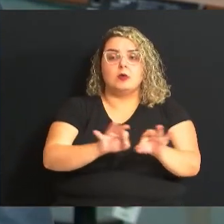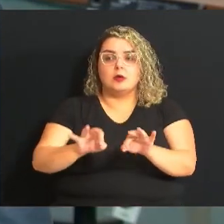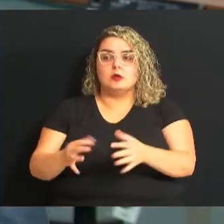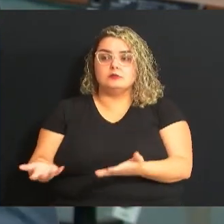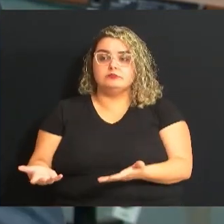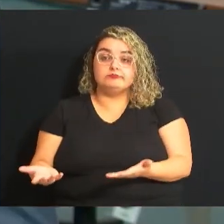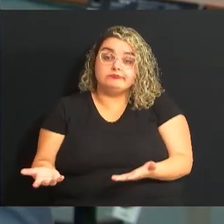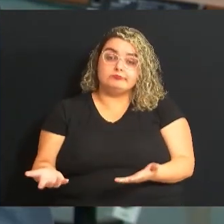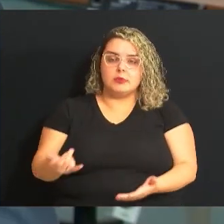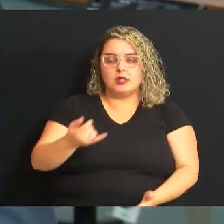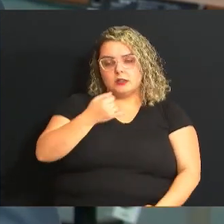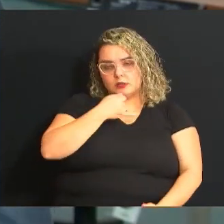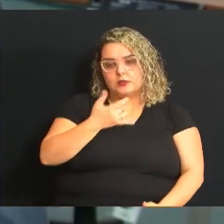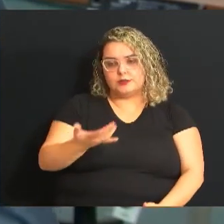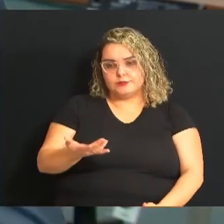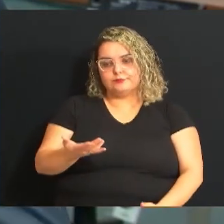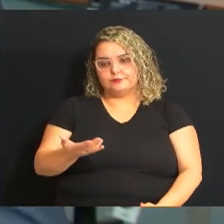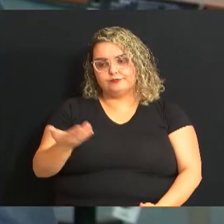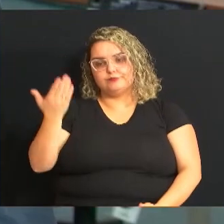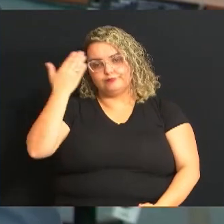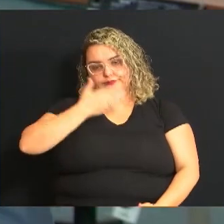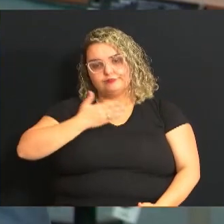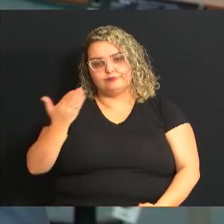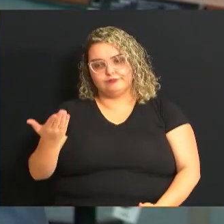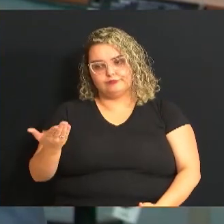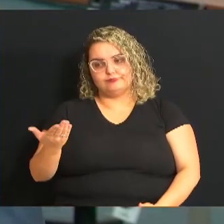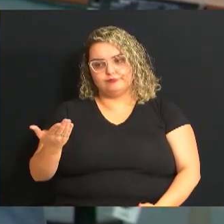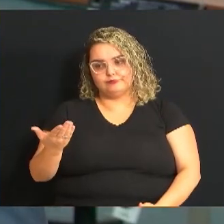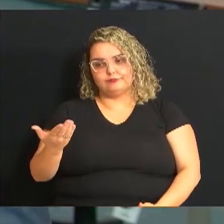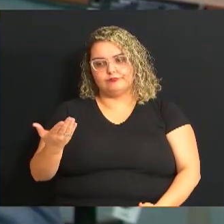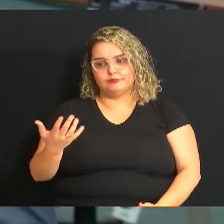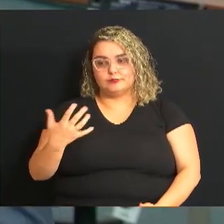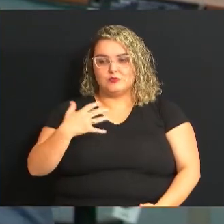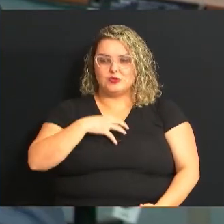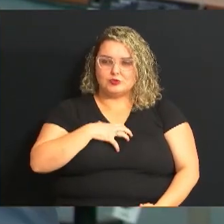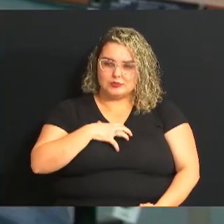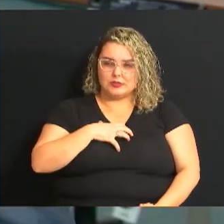sobre os trabalhos de assistência religiosa amparado pela Lei